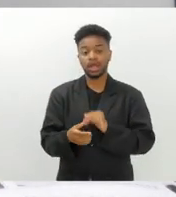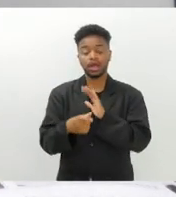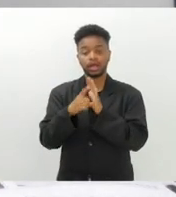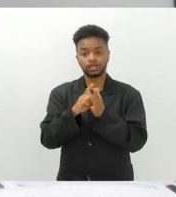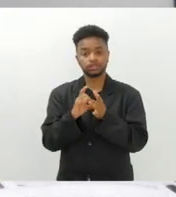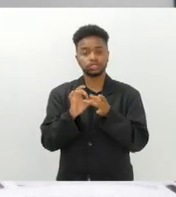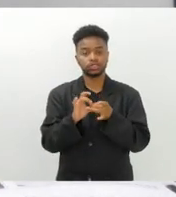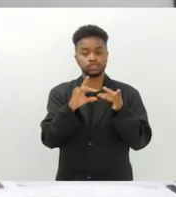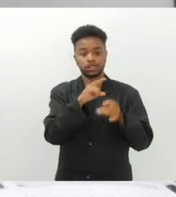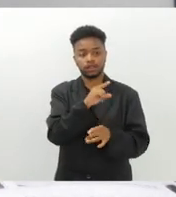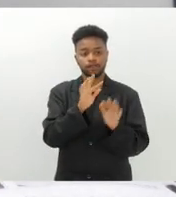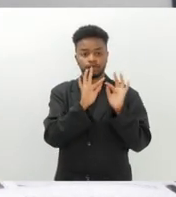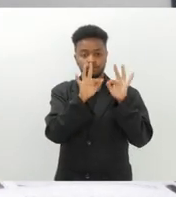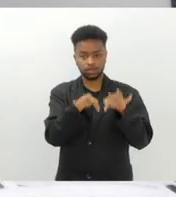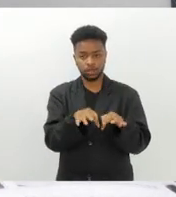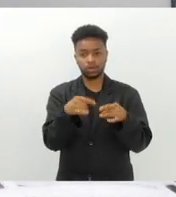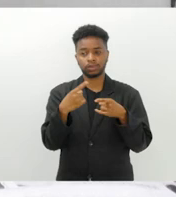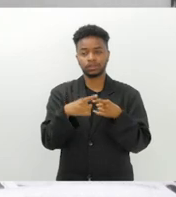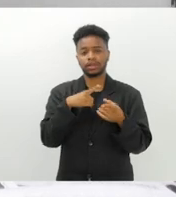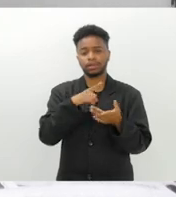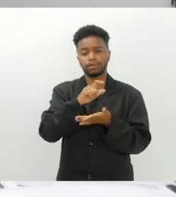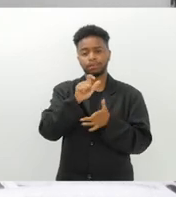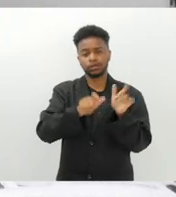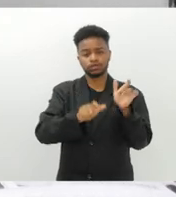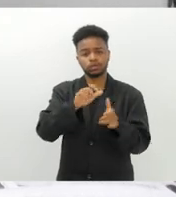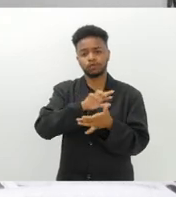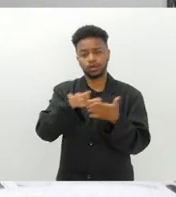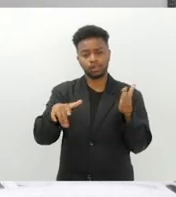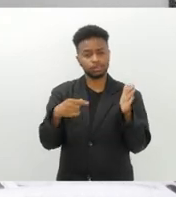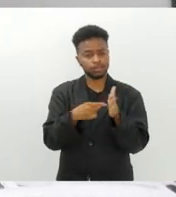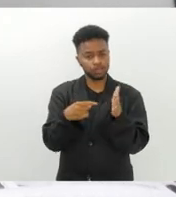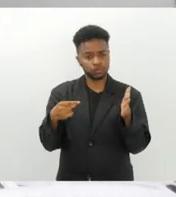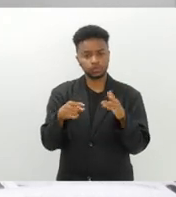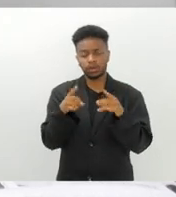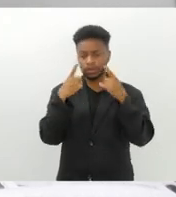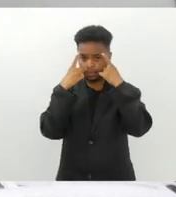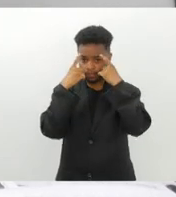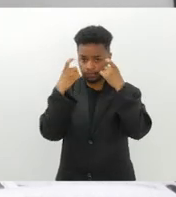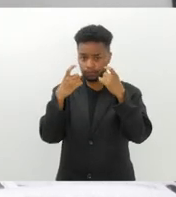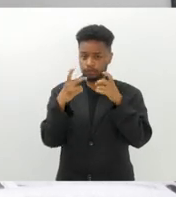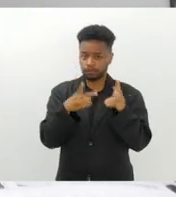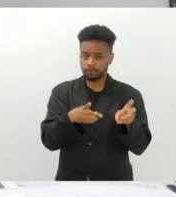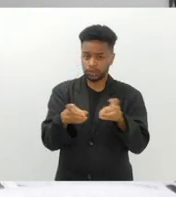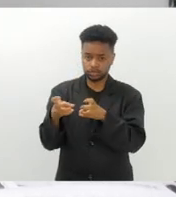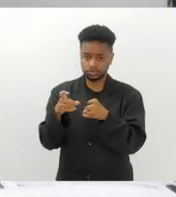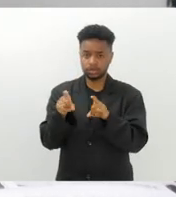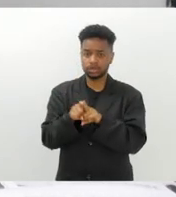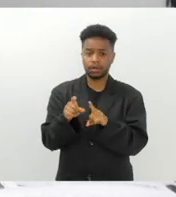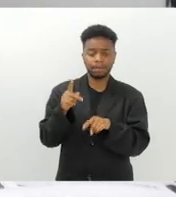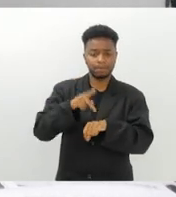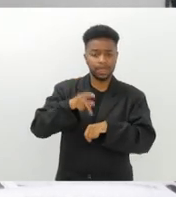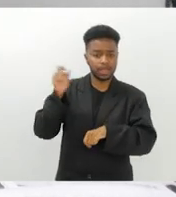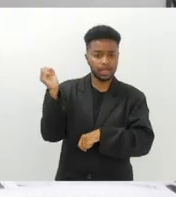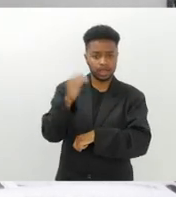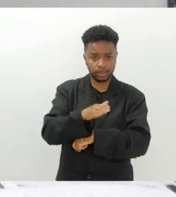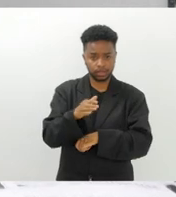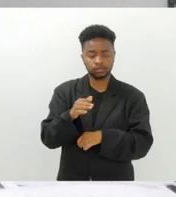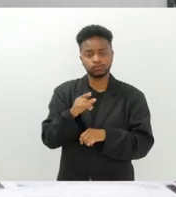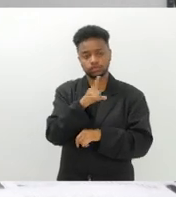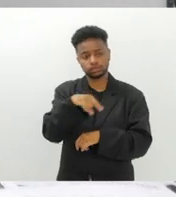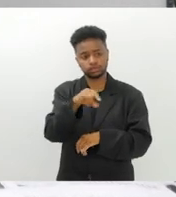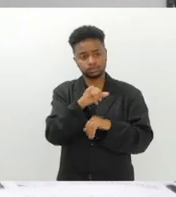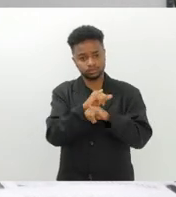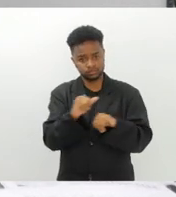me encerrar, como muita gente fez denúncia, perseguição, violência, apedrejamento foi levantado, eu